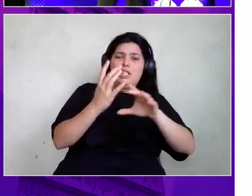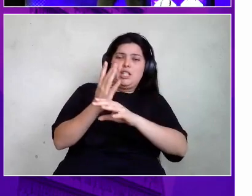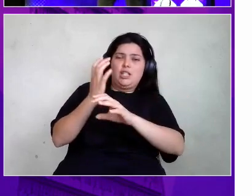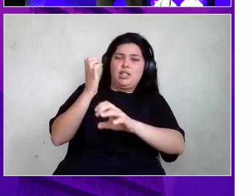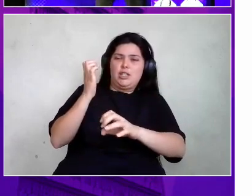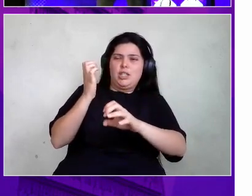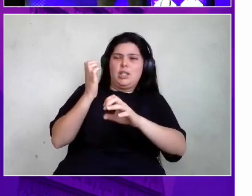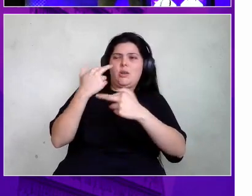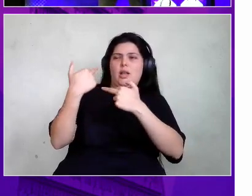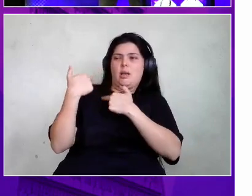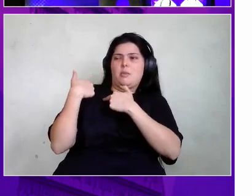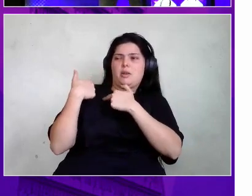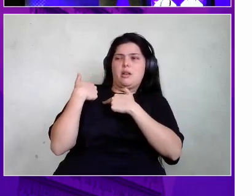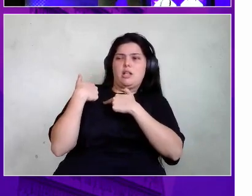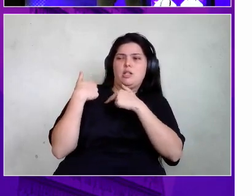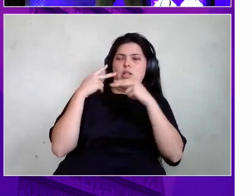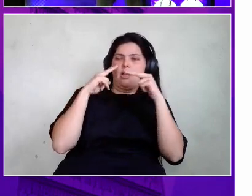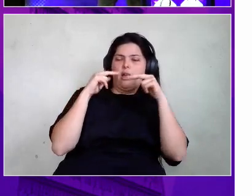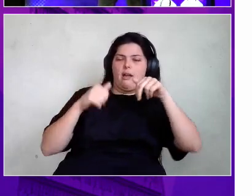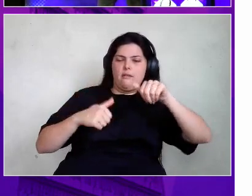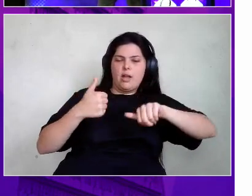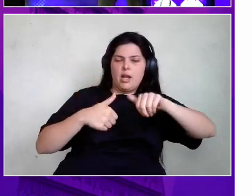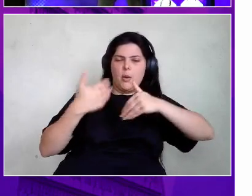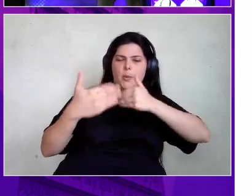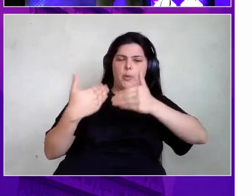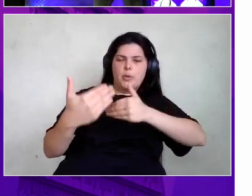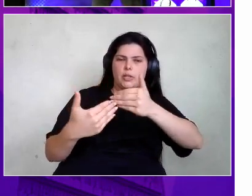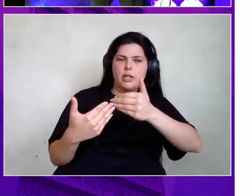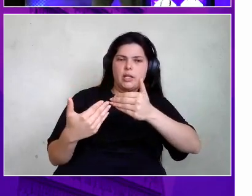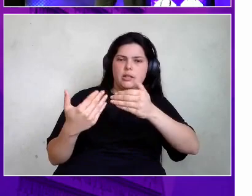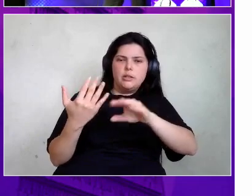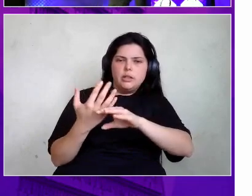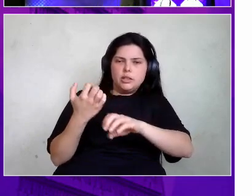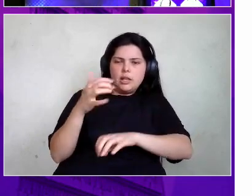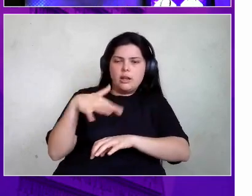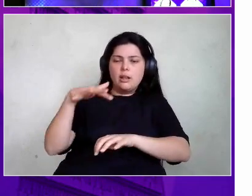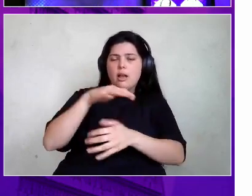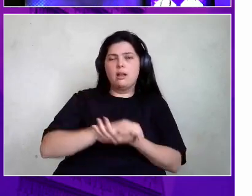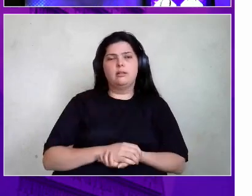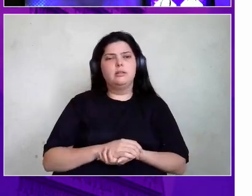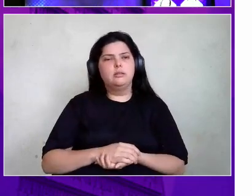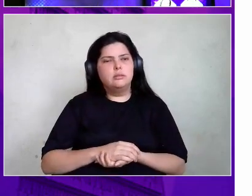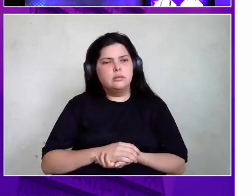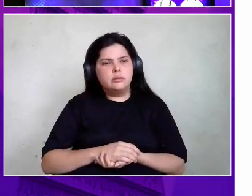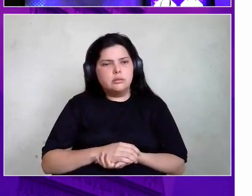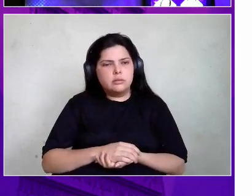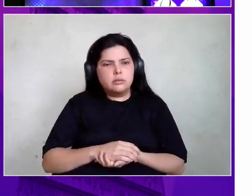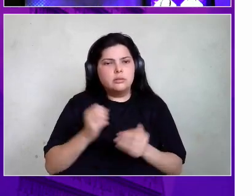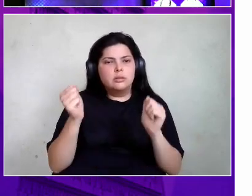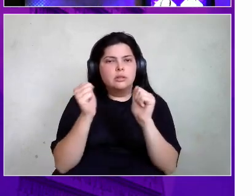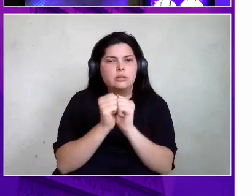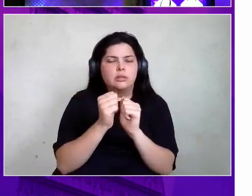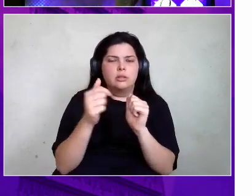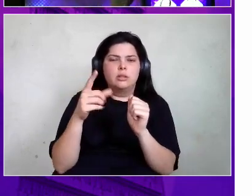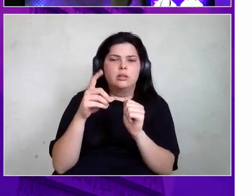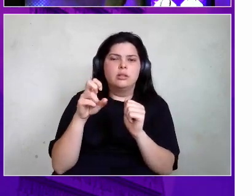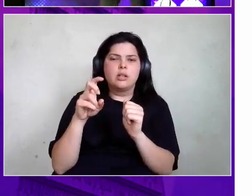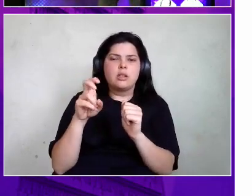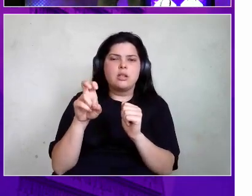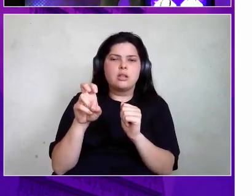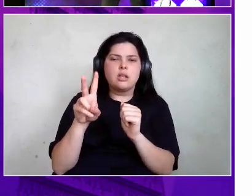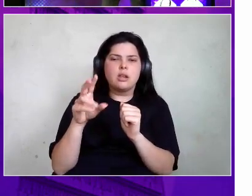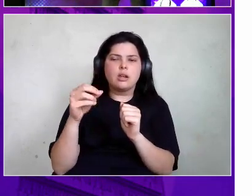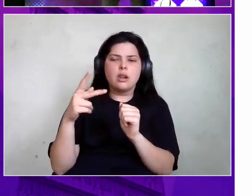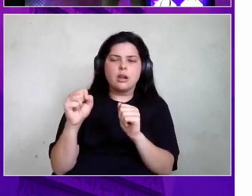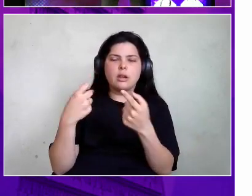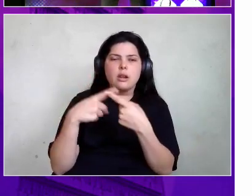de olhar para todo esse processo de engenharia do software, certo? E junto com os DevOps, porque os DevOps hoje fazem esse